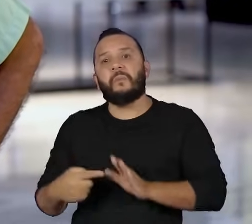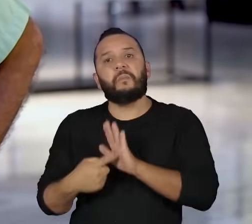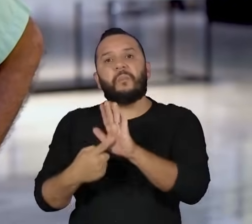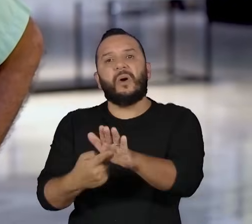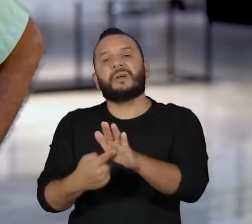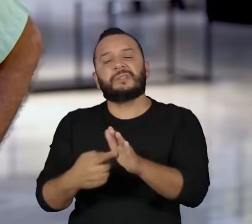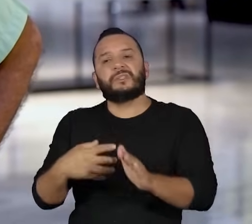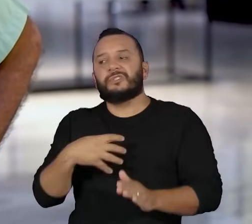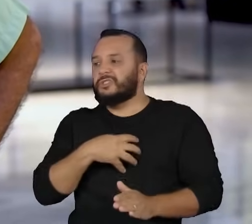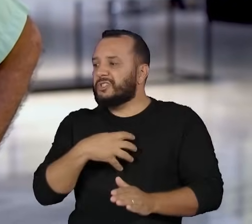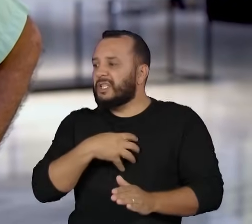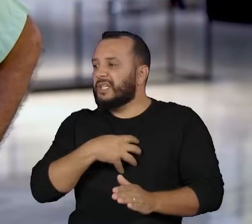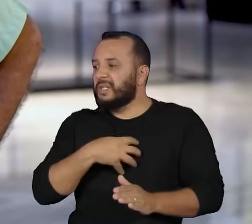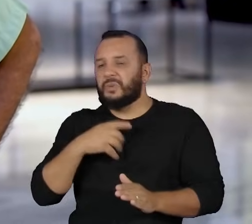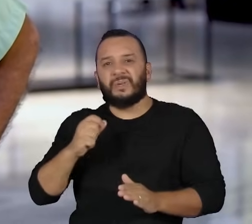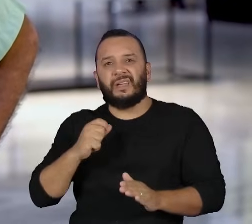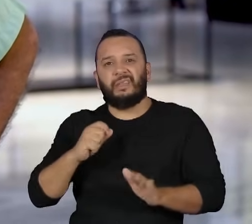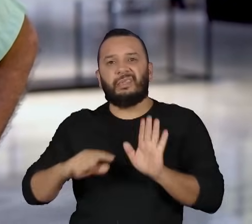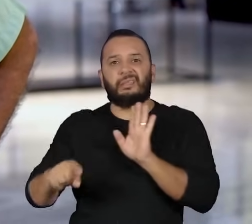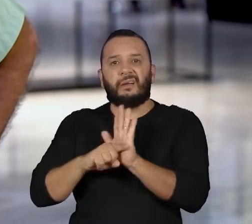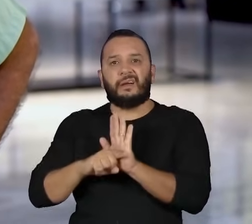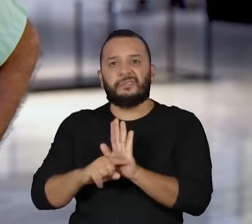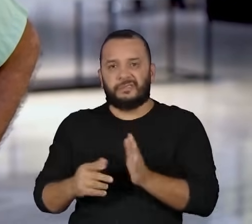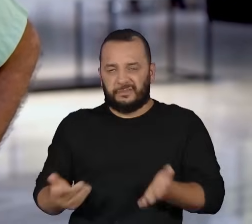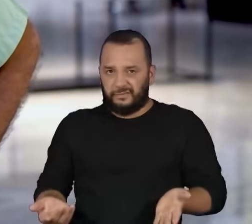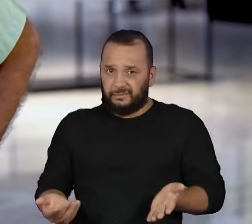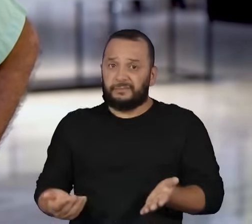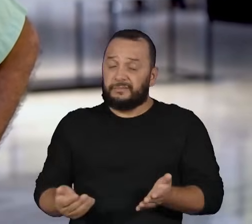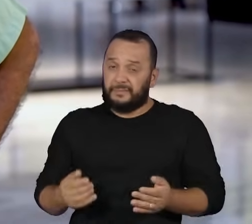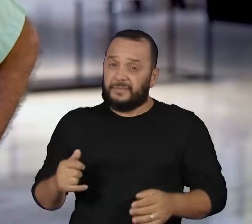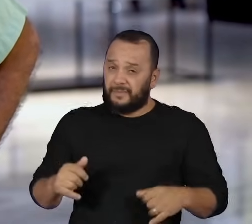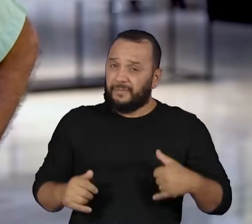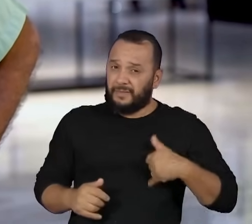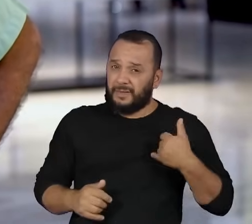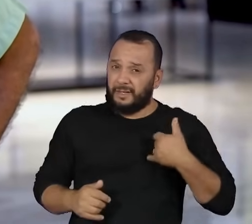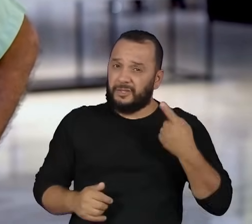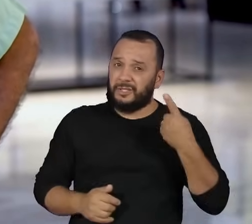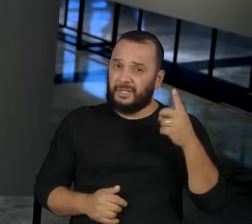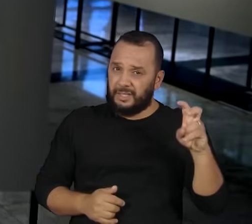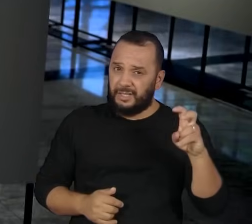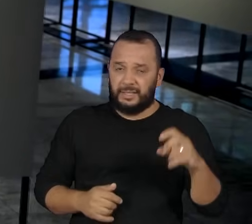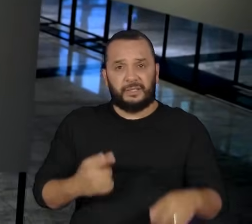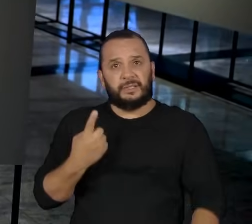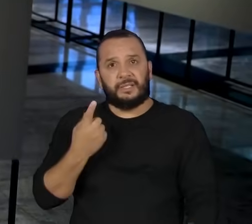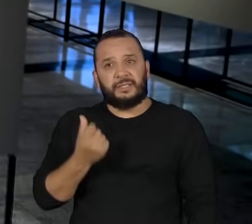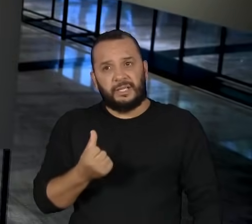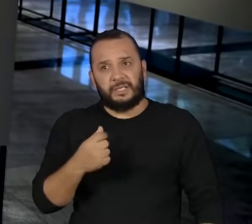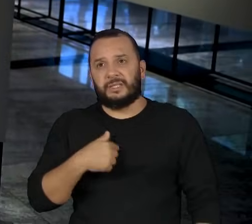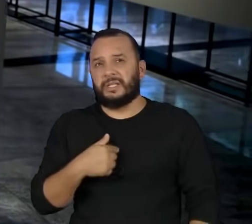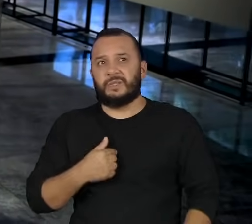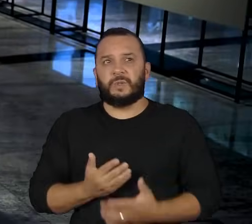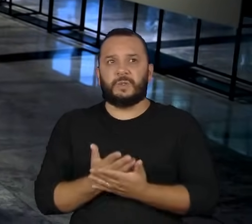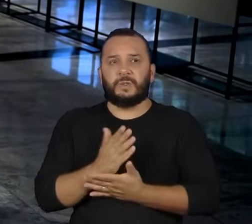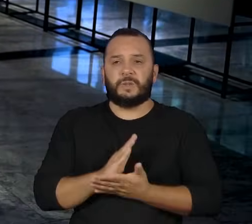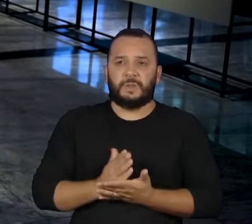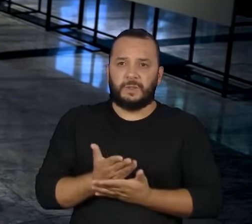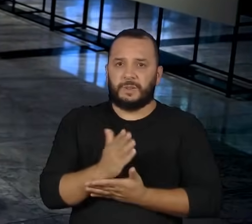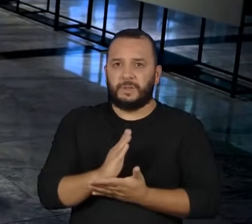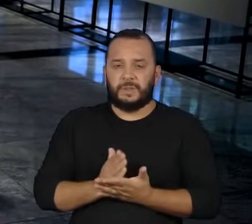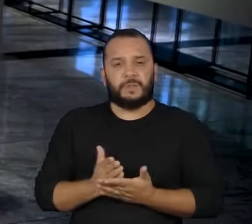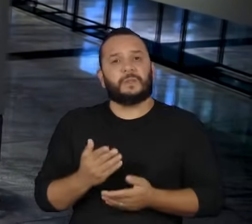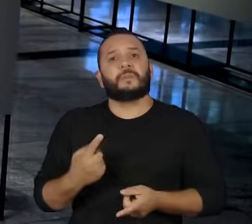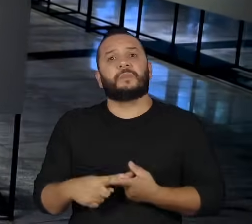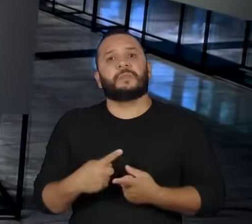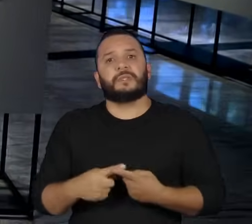Então isso o quê? 15, 16 anos, então isso me incomodava, começou a me incomodar. Por